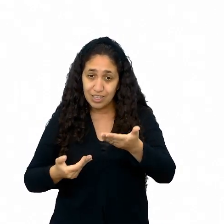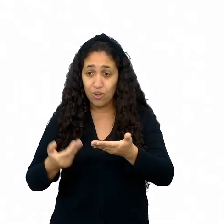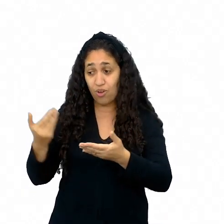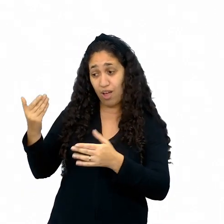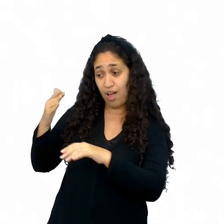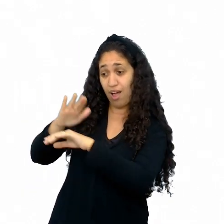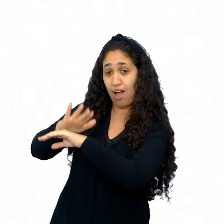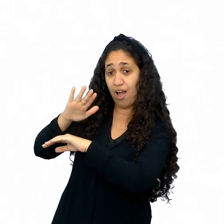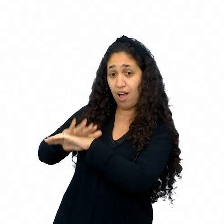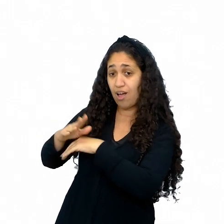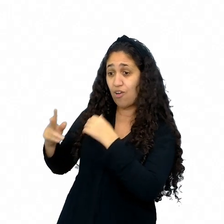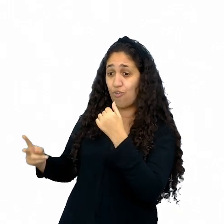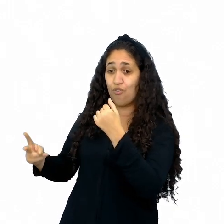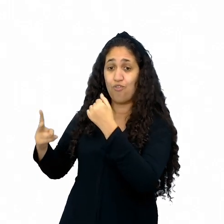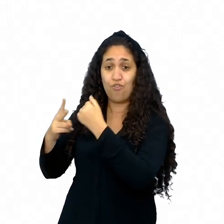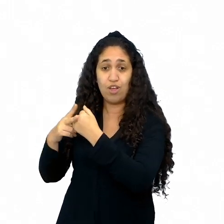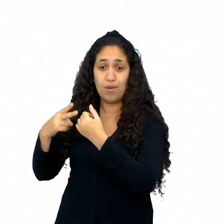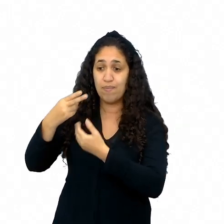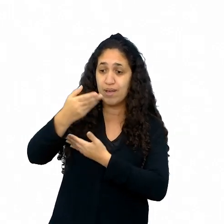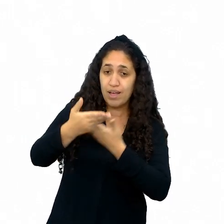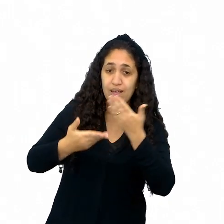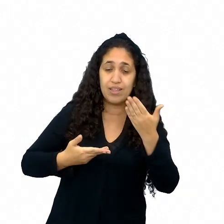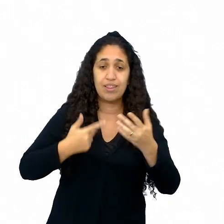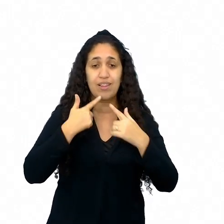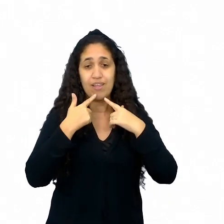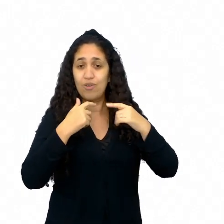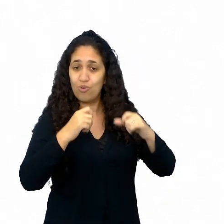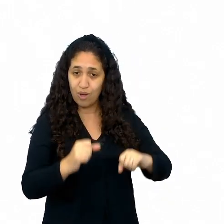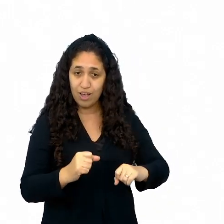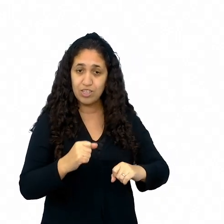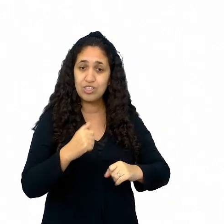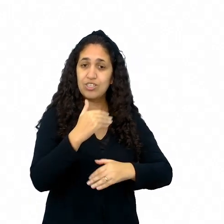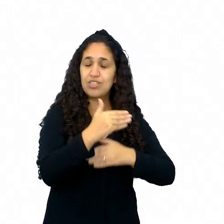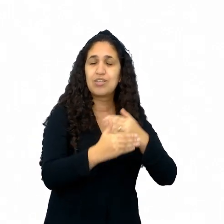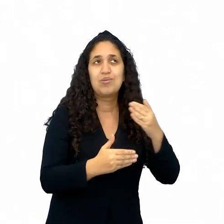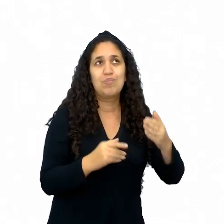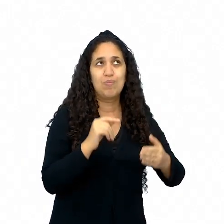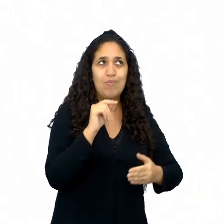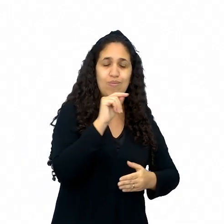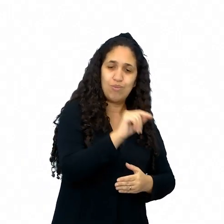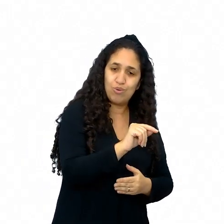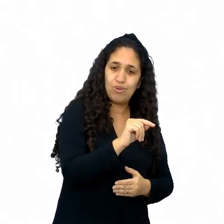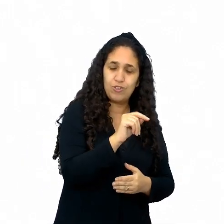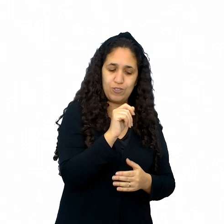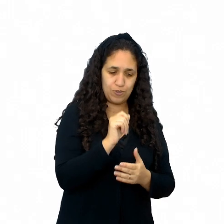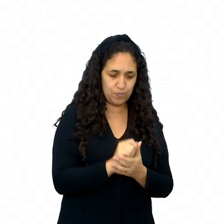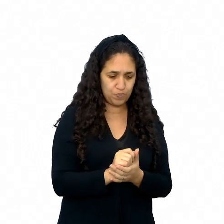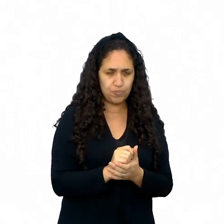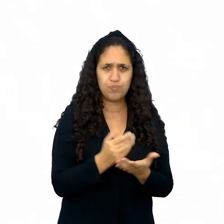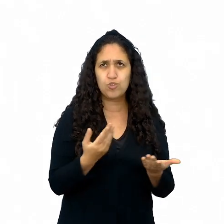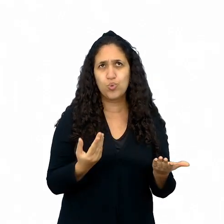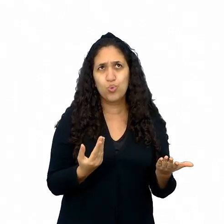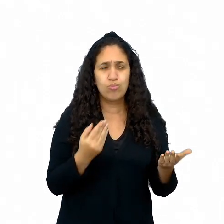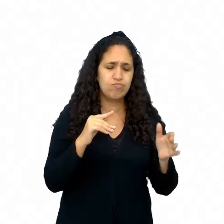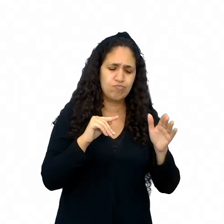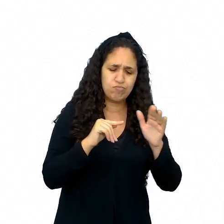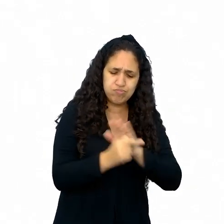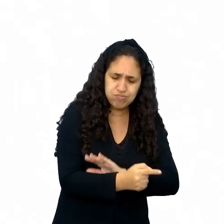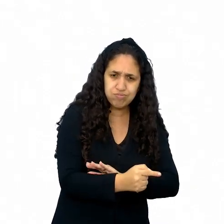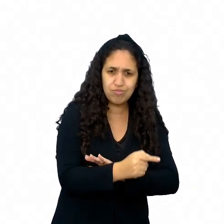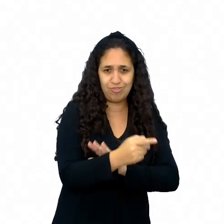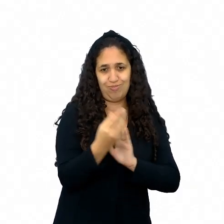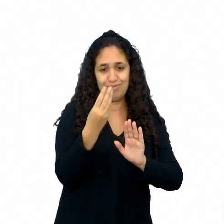ação verbal, a interação com a linguagem e chegar, então, ao fundo, não é? E sair